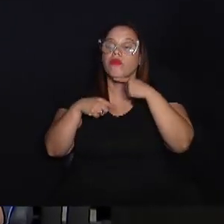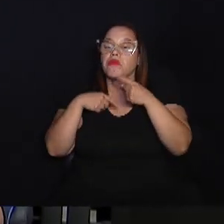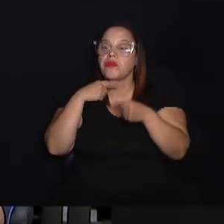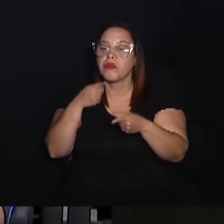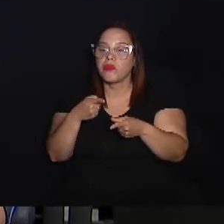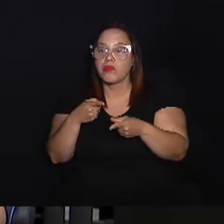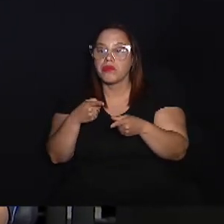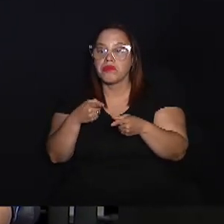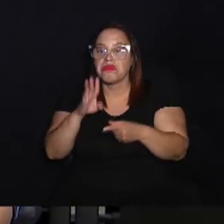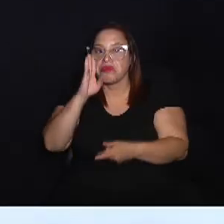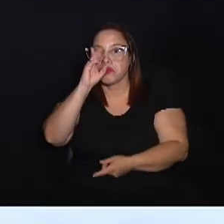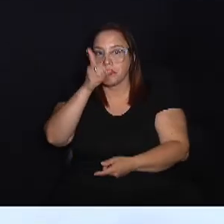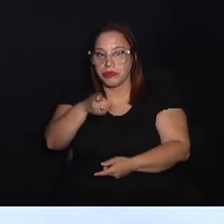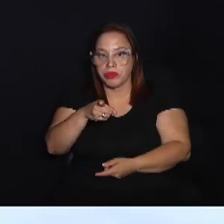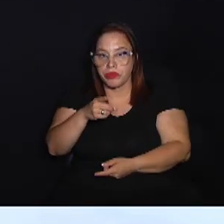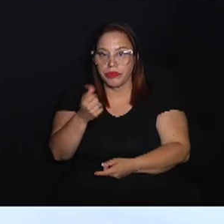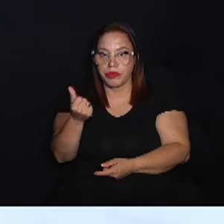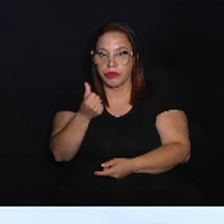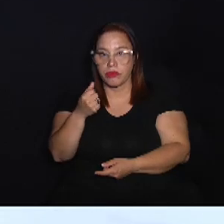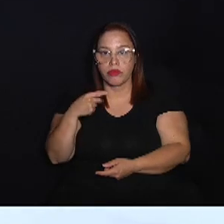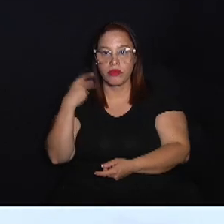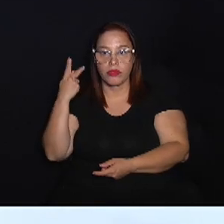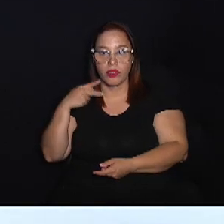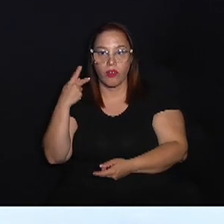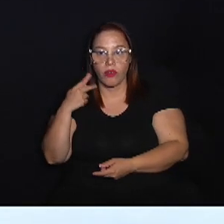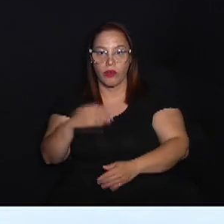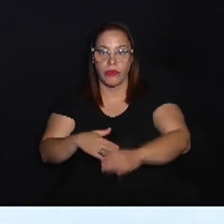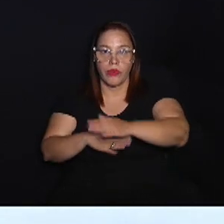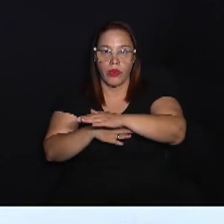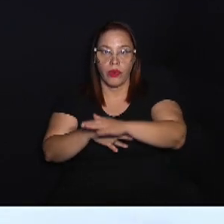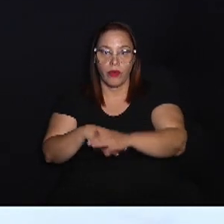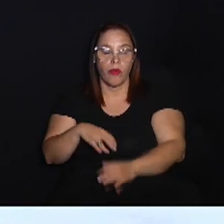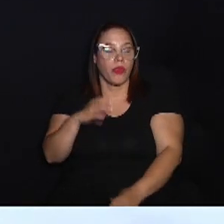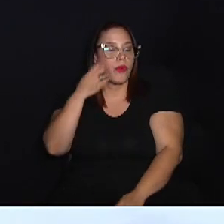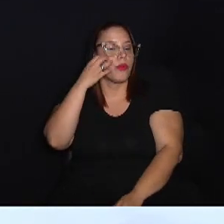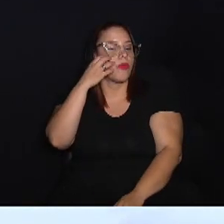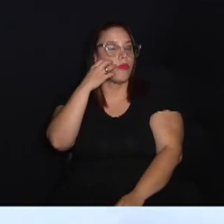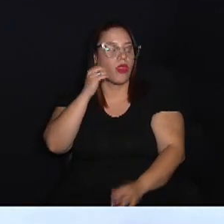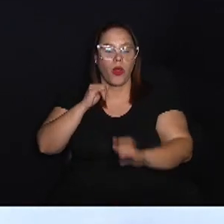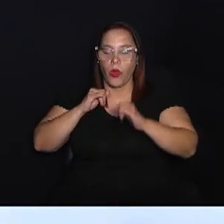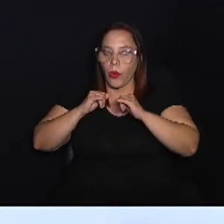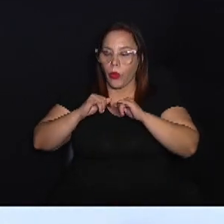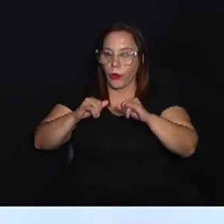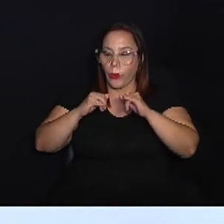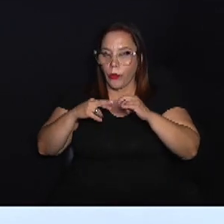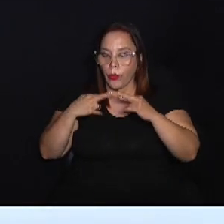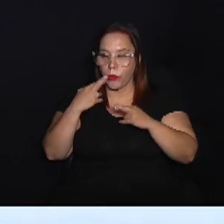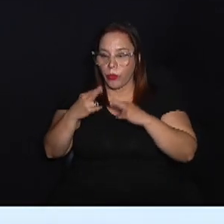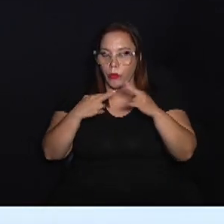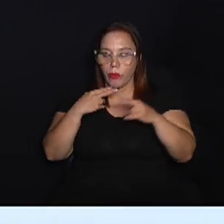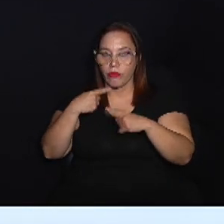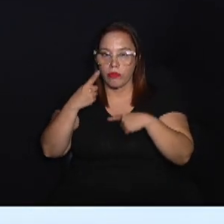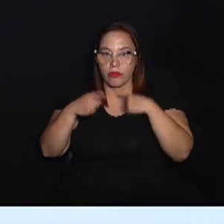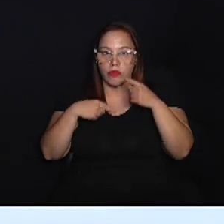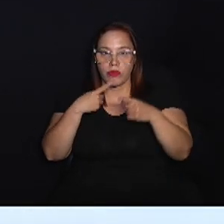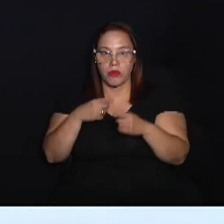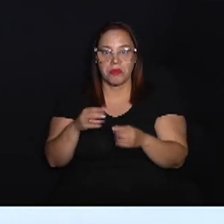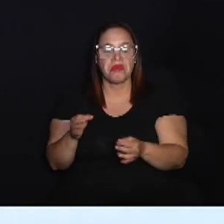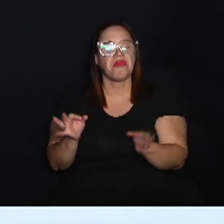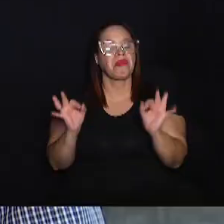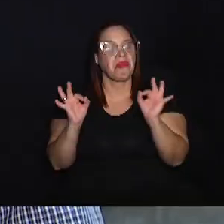dúvidas diretamente com um dos vereadores da casa. O vereador Luiz Cirilo respondeu às diversas perguntas de uma turma